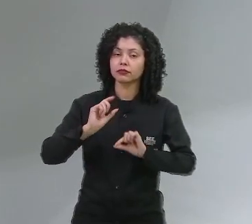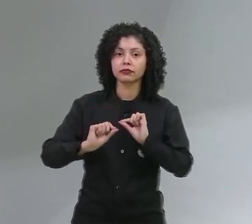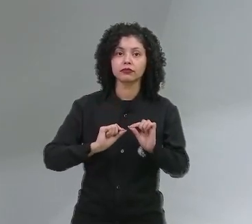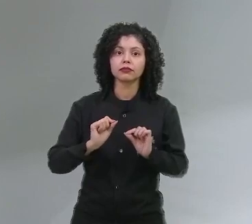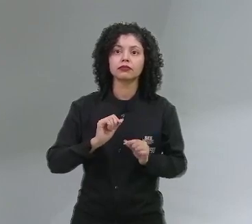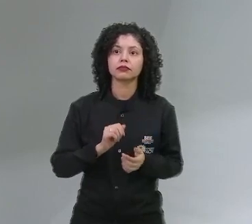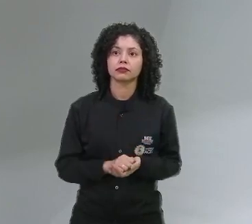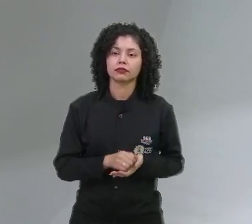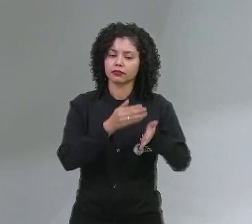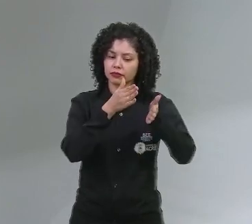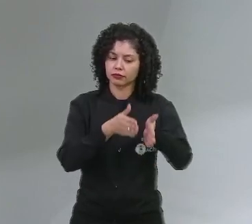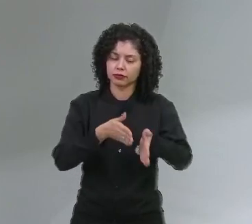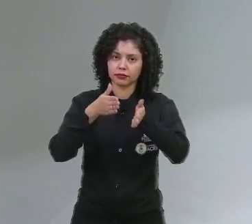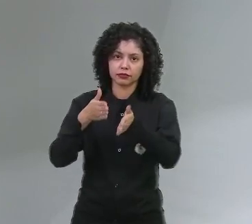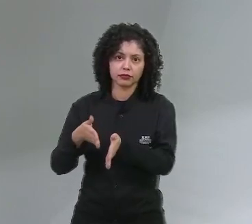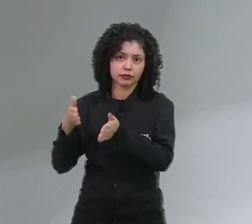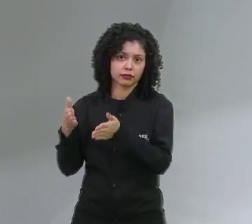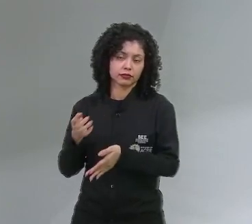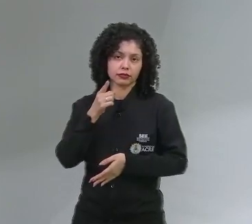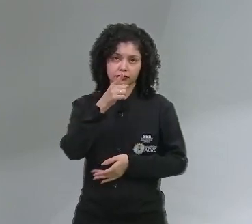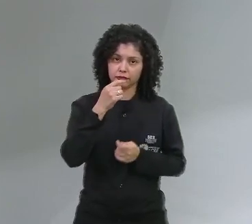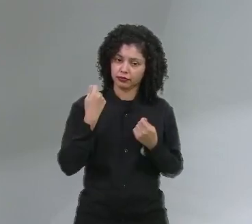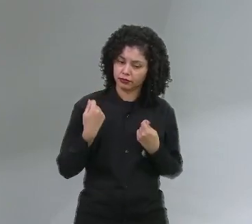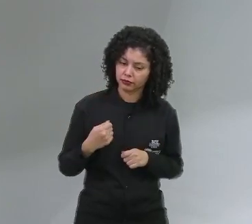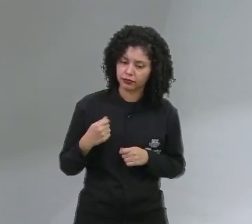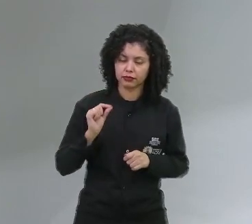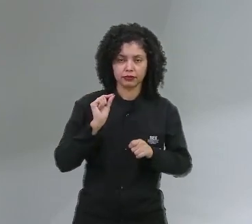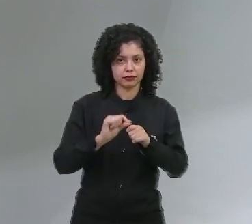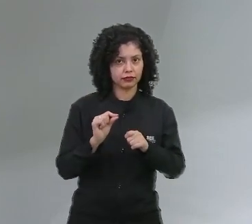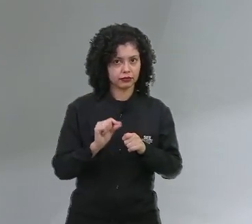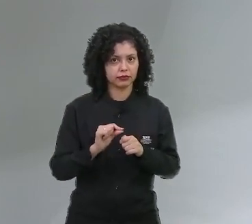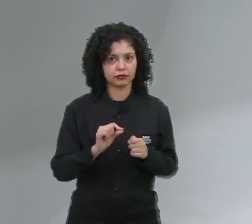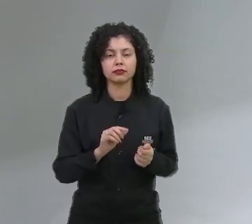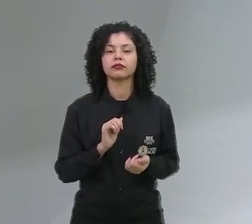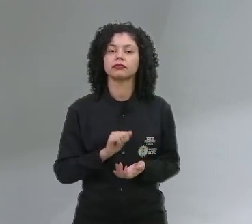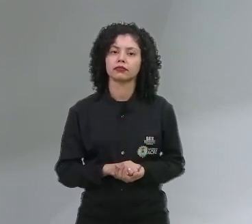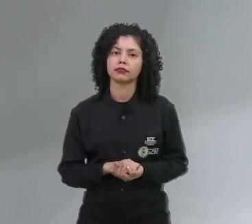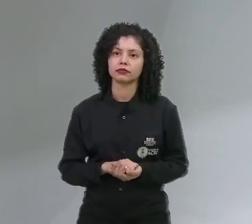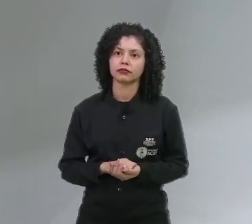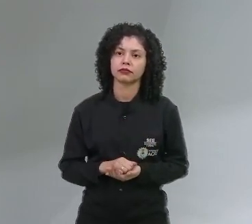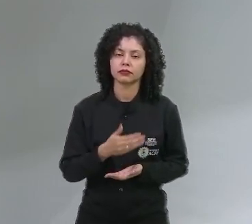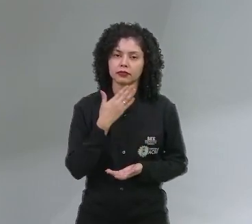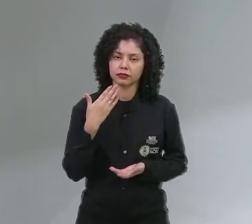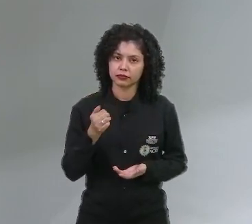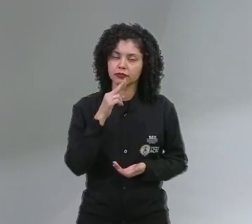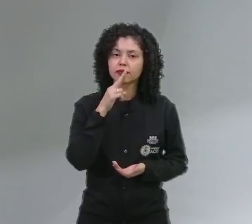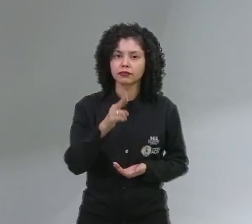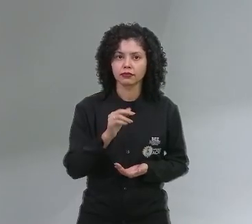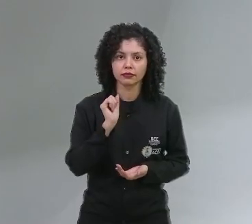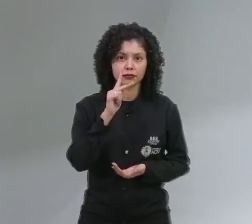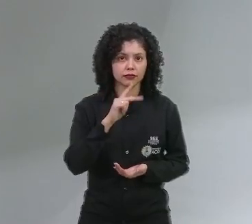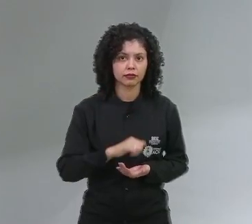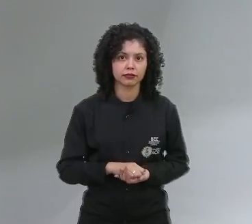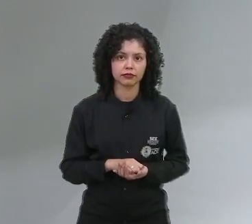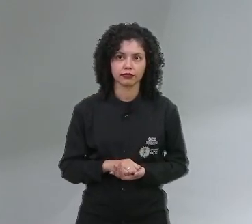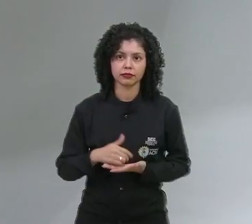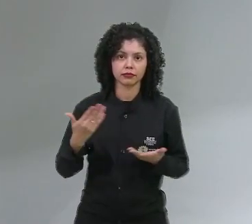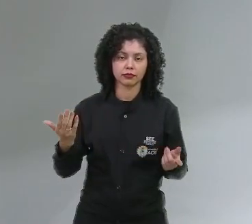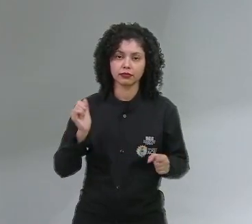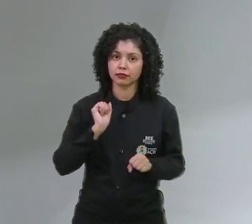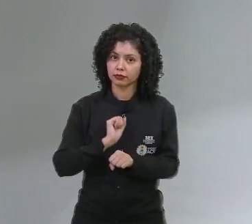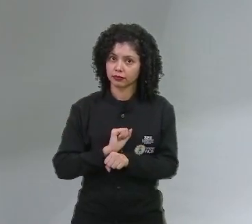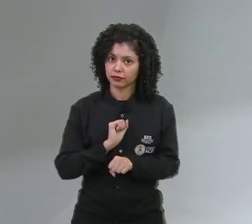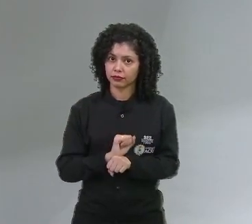o passo a passo que você tem, que você pode seguir para você ter um melhor resultado, tá? Eu espero